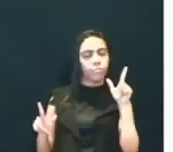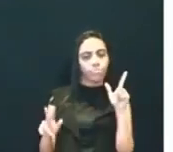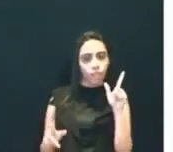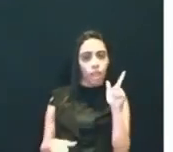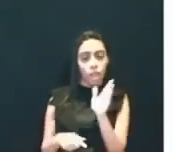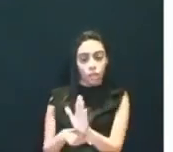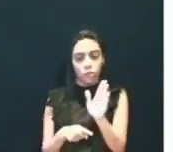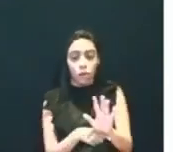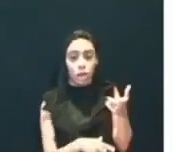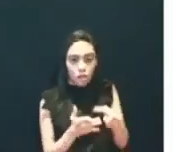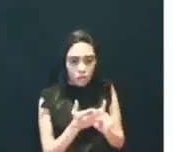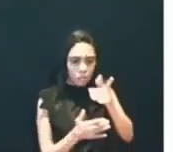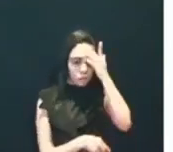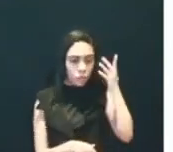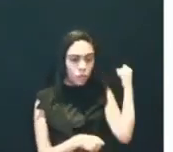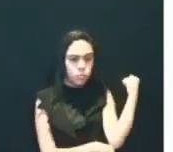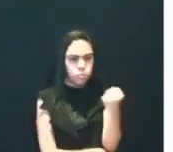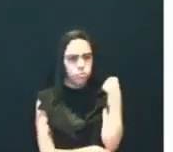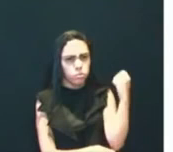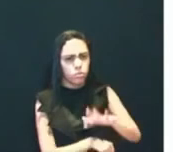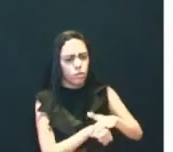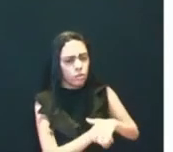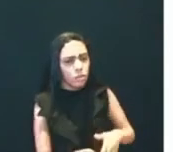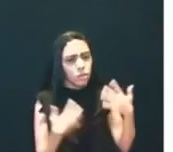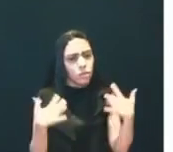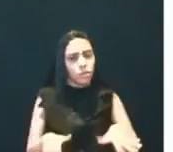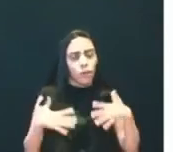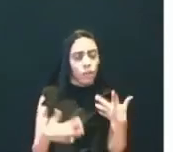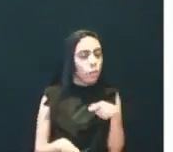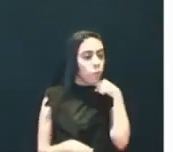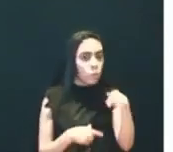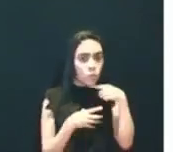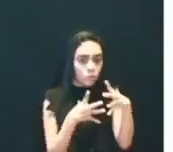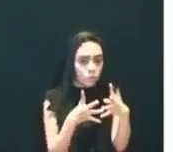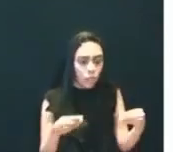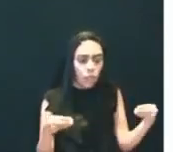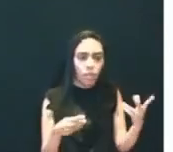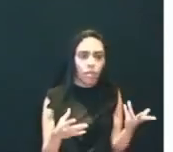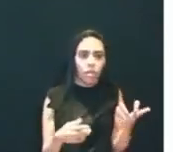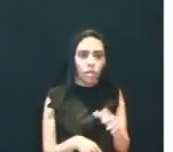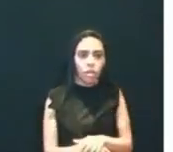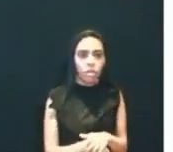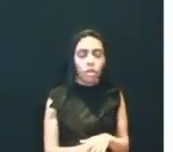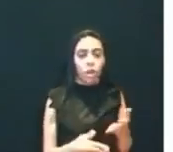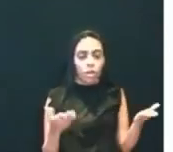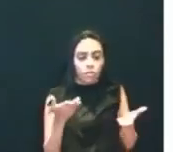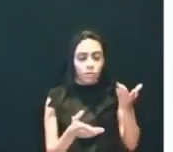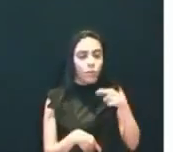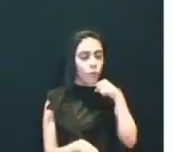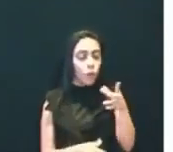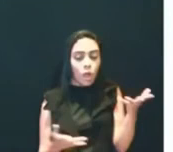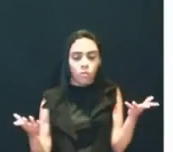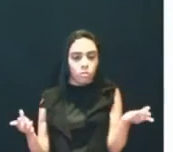tinham doenças graves, hoje, que eram considerados incuráveis com o tratamento quimioterápico, hoje tem um